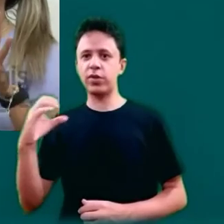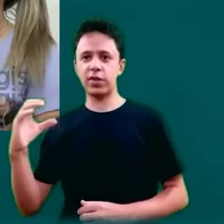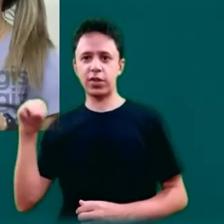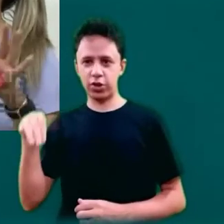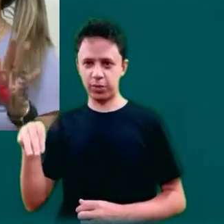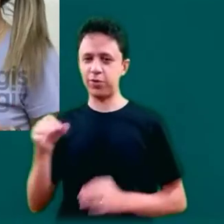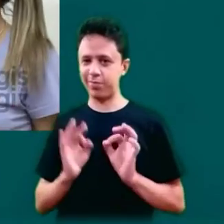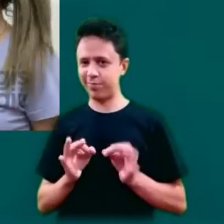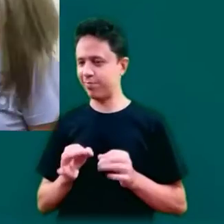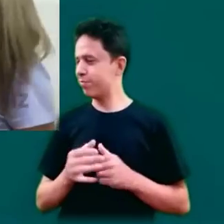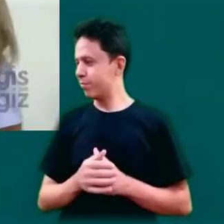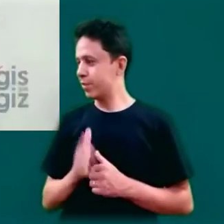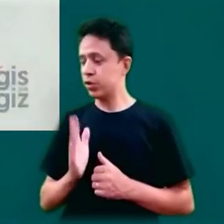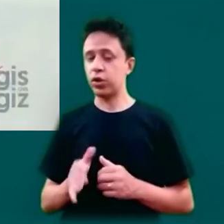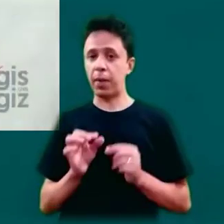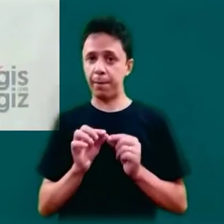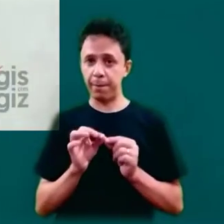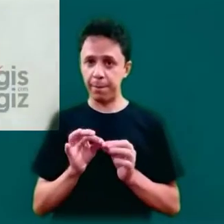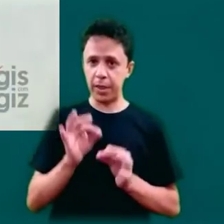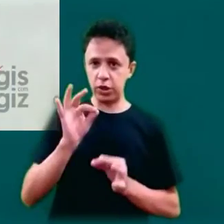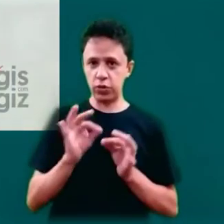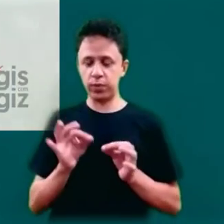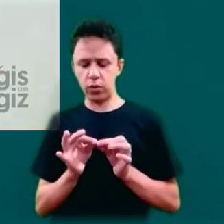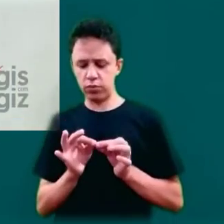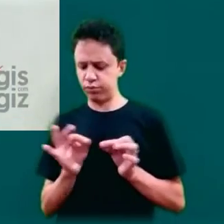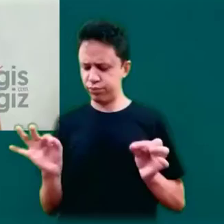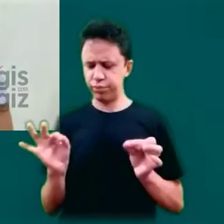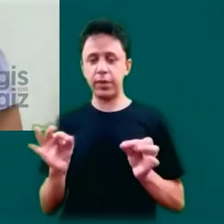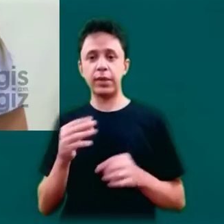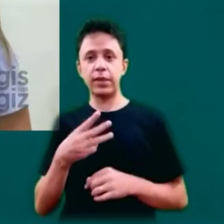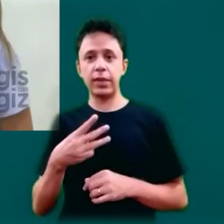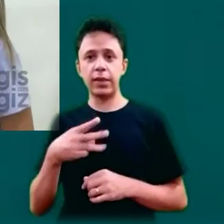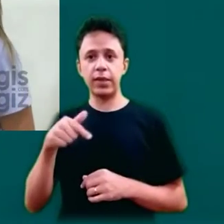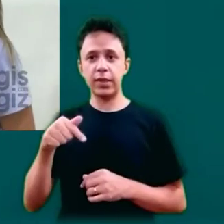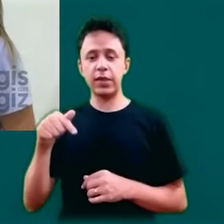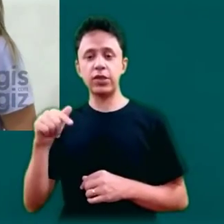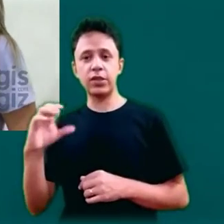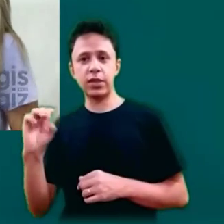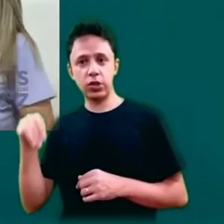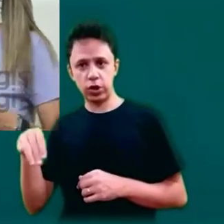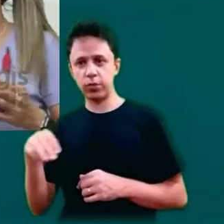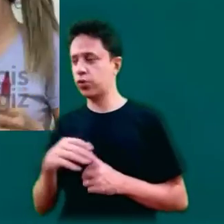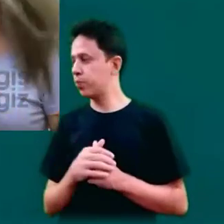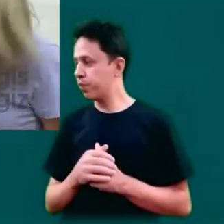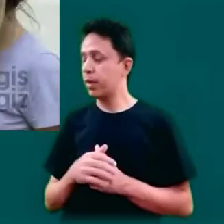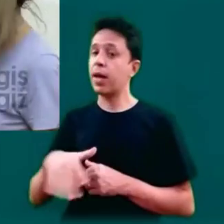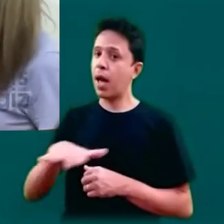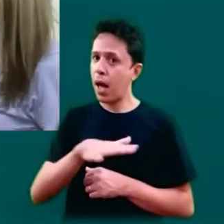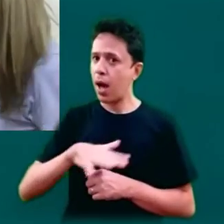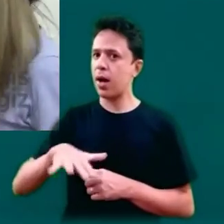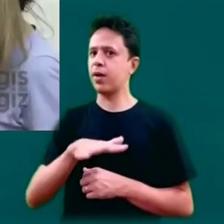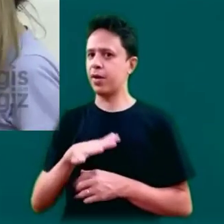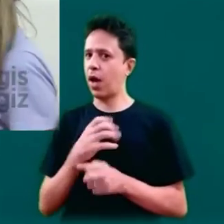48 centímetros, né? Porque a hora que nós medimos aqui... E essa deu 37 centímetros. E aí, quando eu calculo